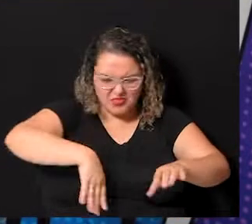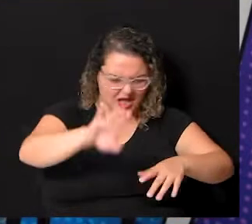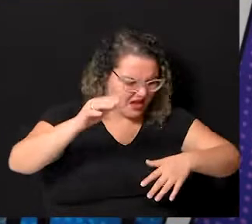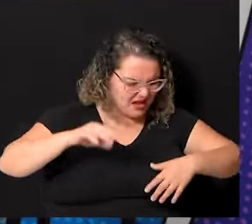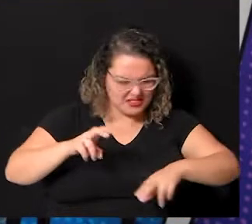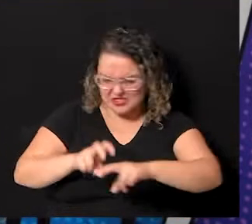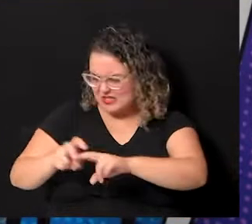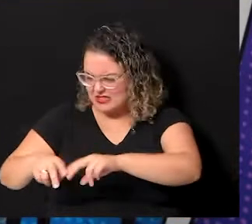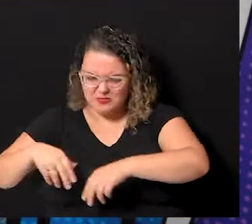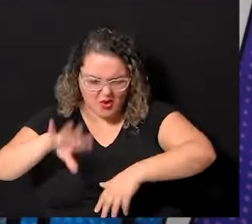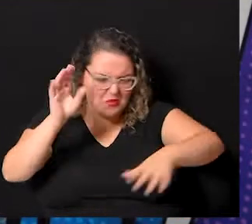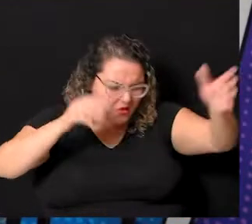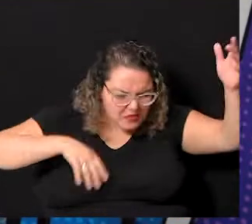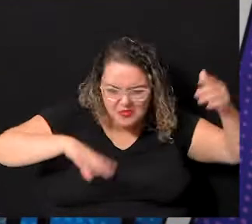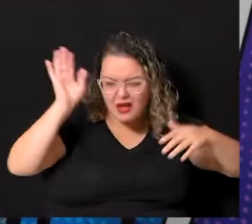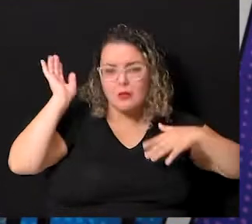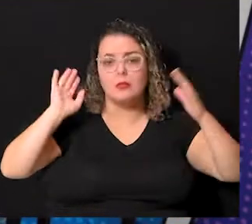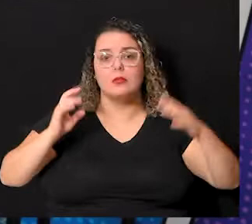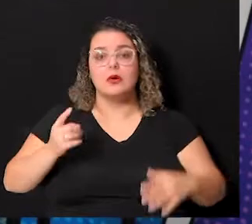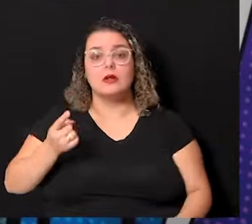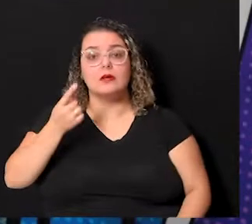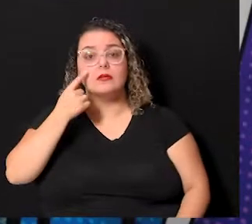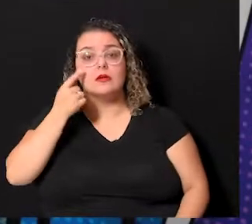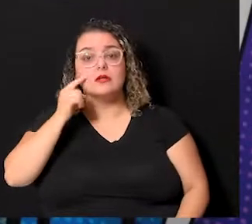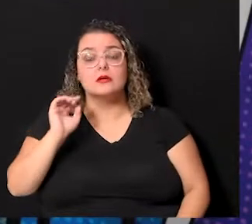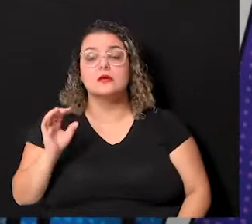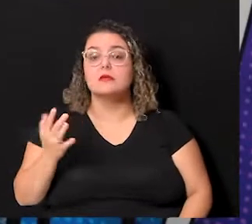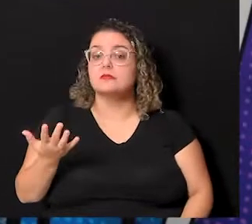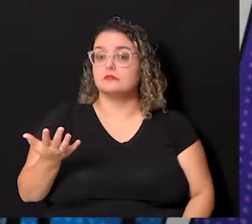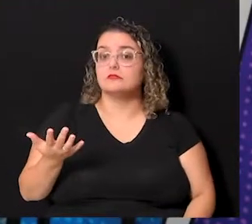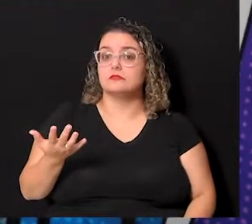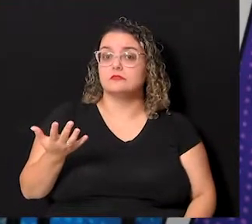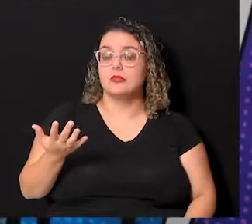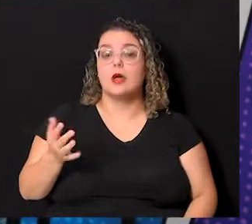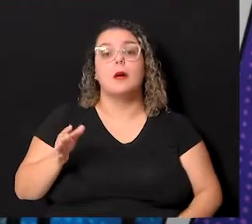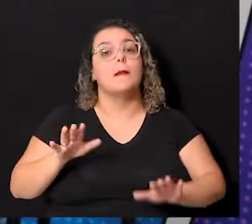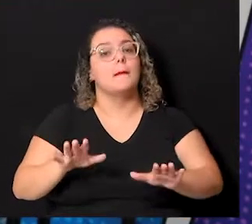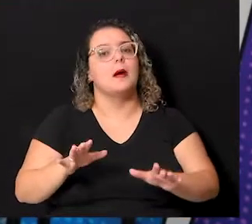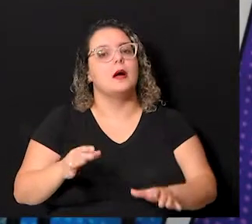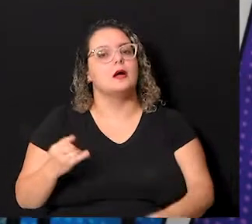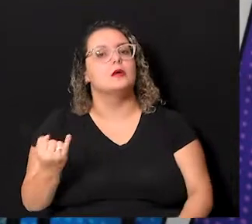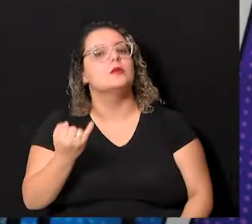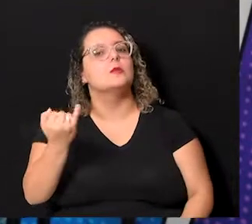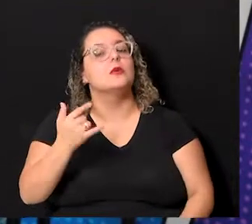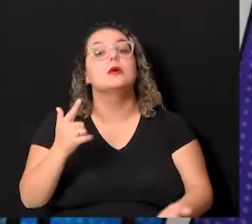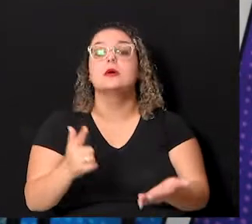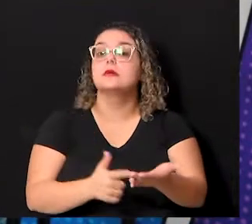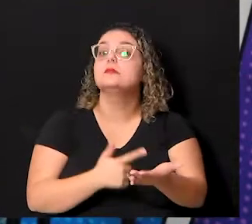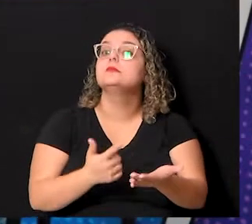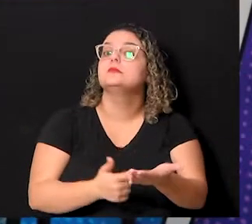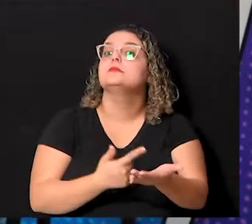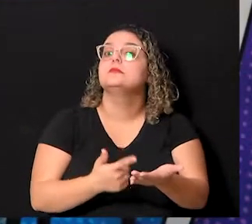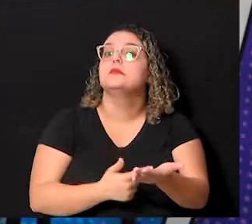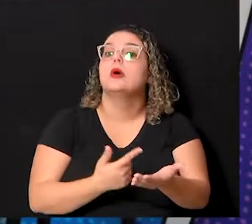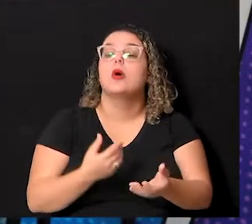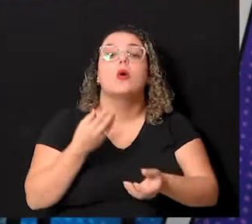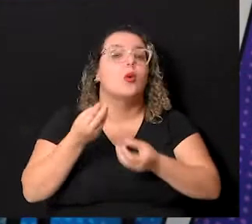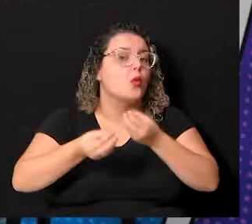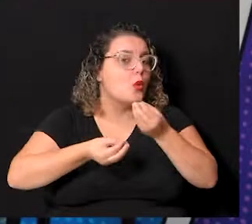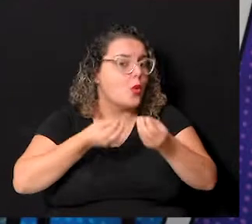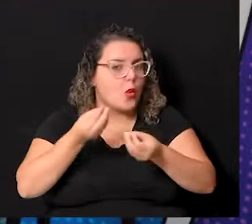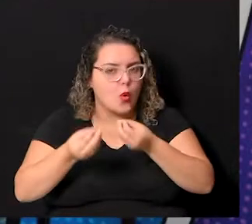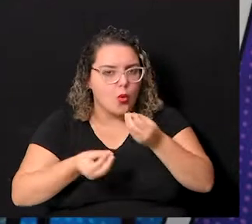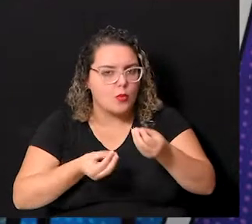as cadeiras para conseguir ver se alguma coisa acontece. Mas a parte mais importante desse livro é como